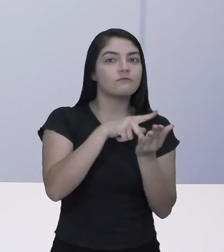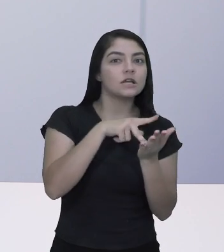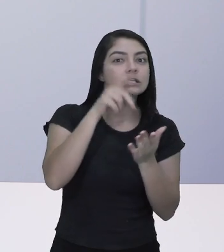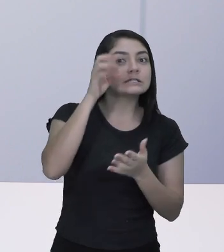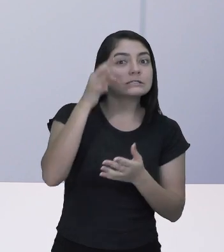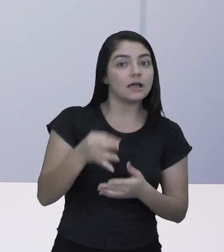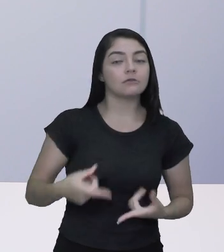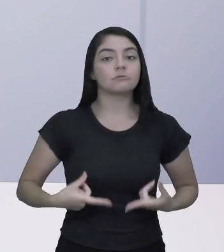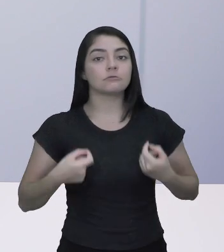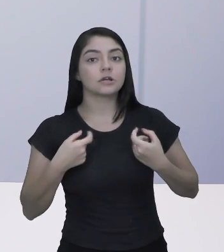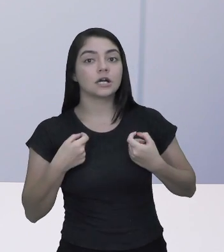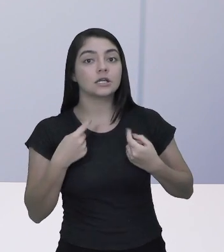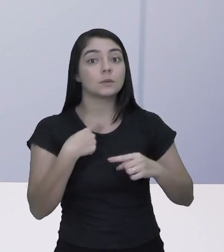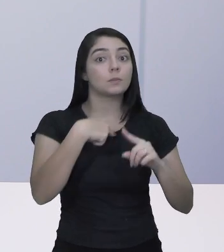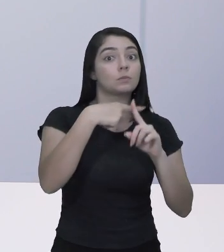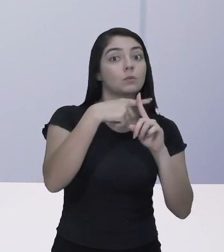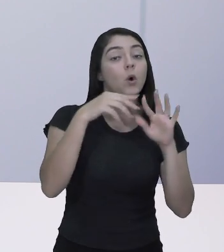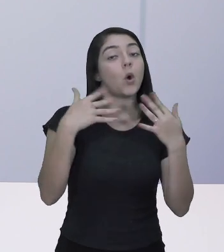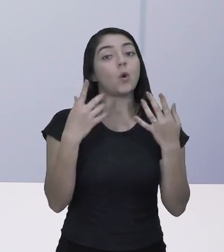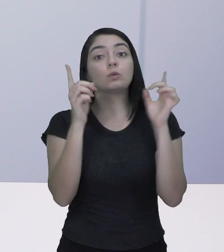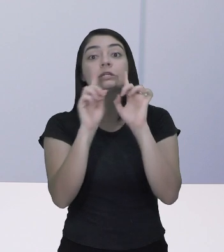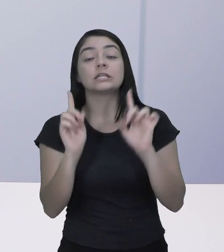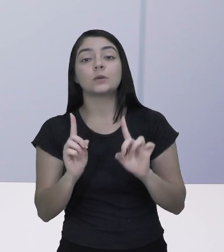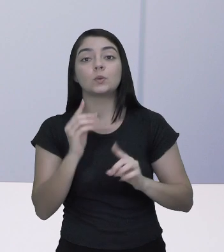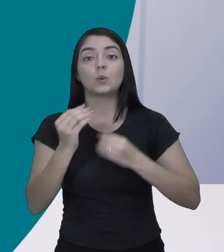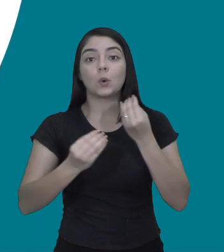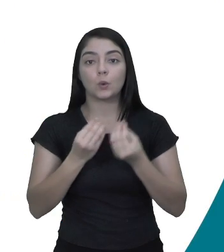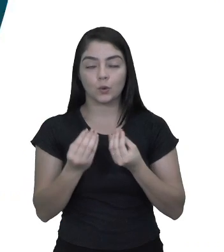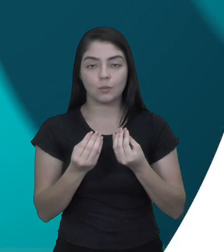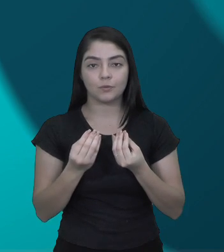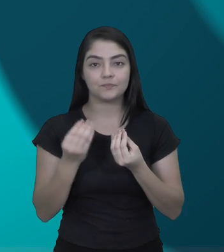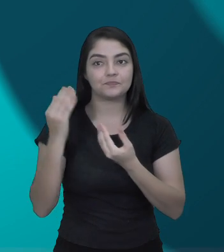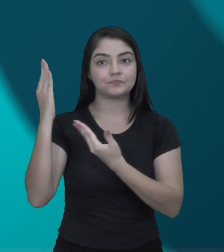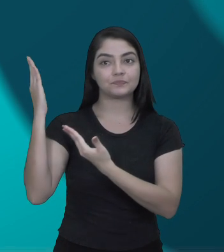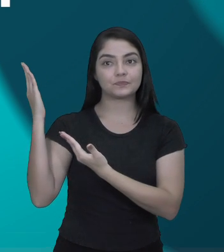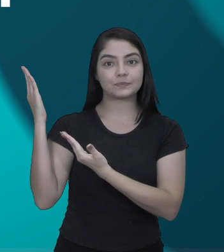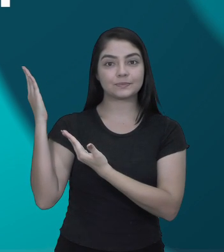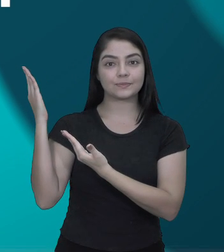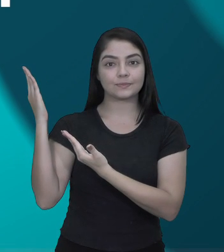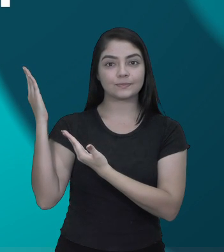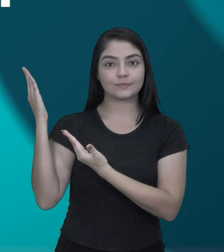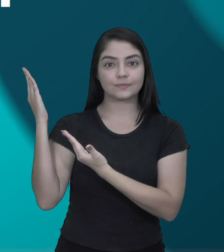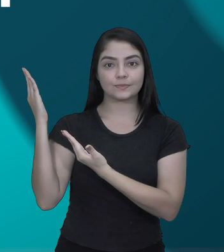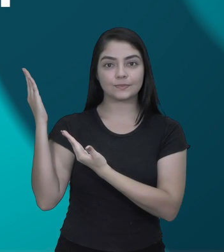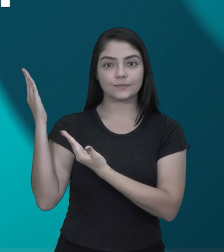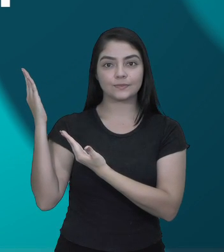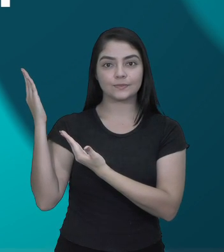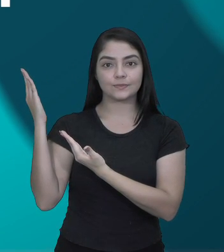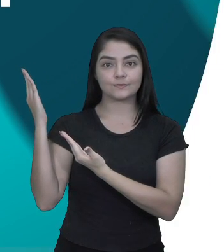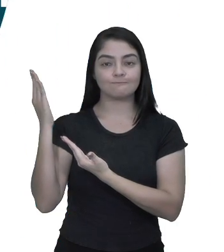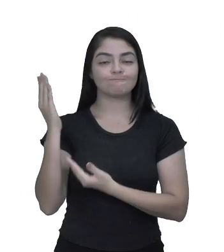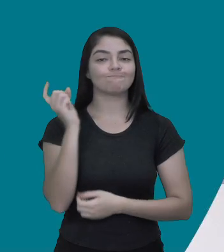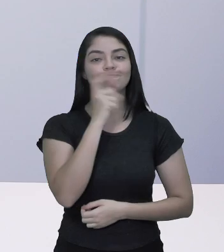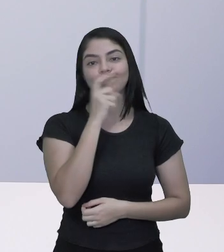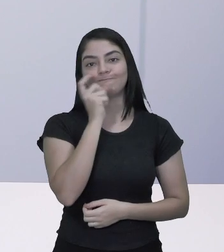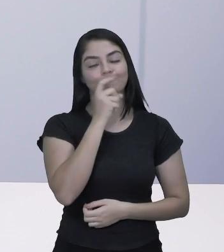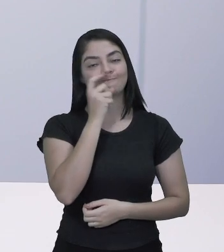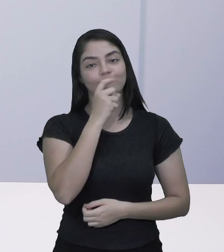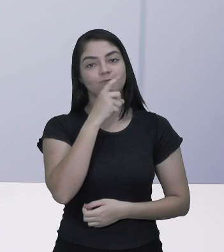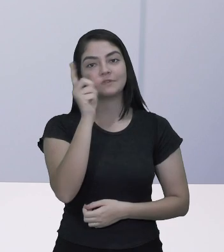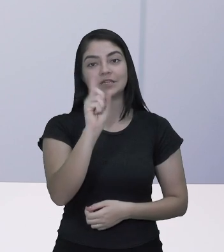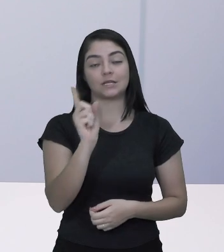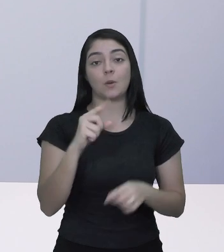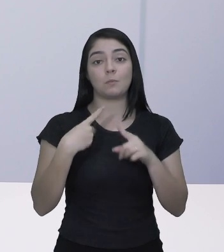a presença de um tumor maligno ou benigno. O ovário policístico evolui para o câncer de ovário?